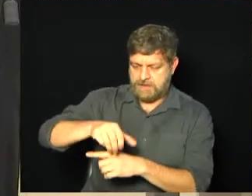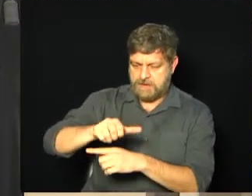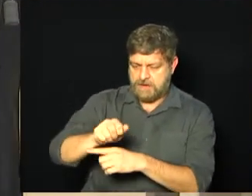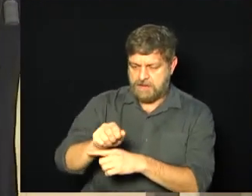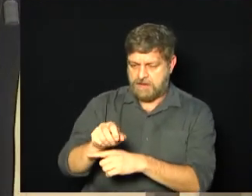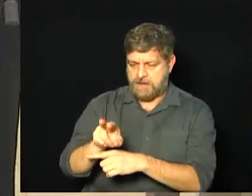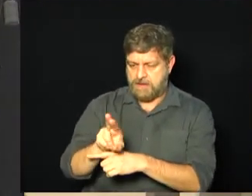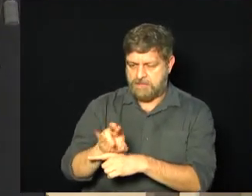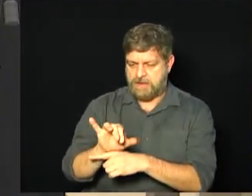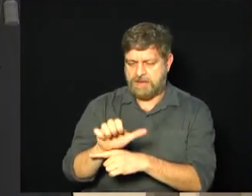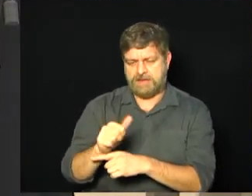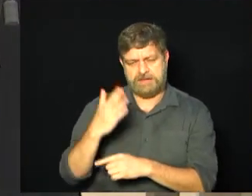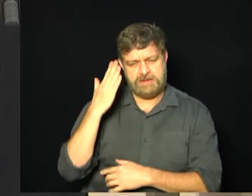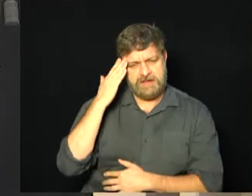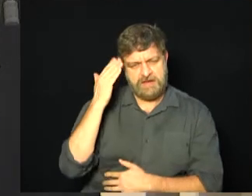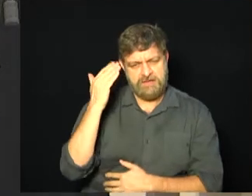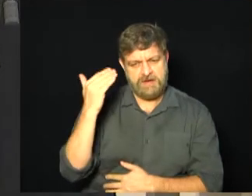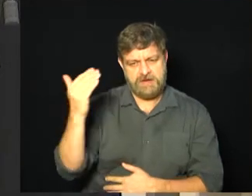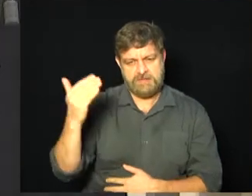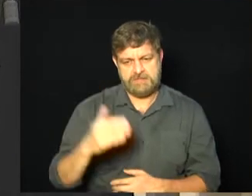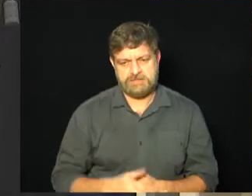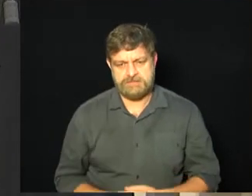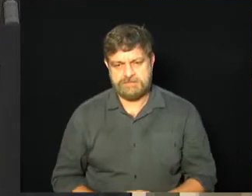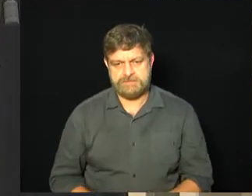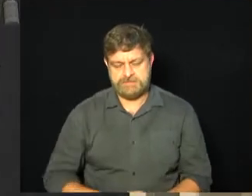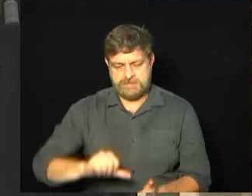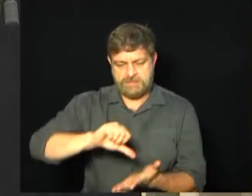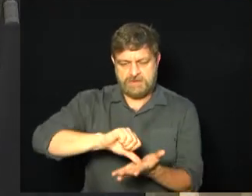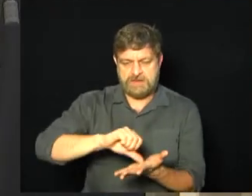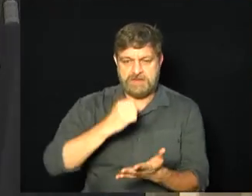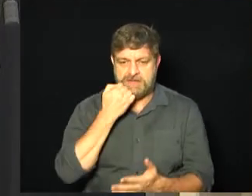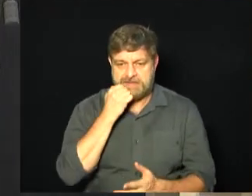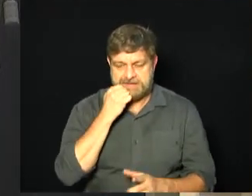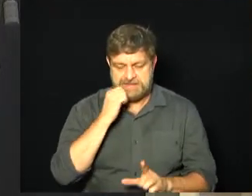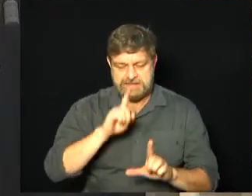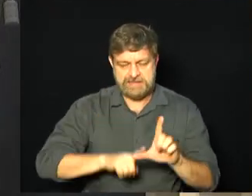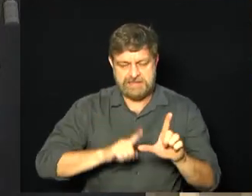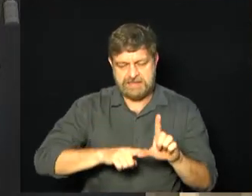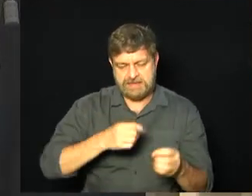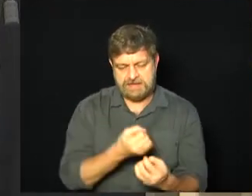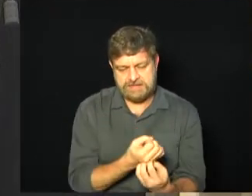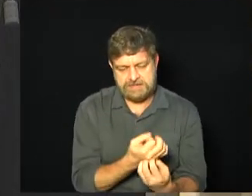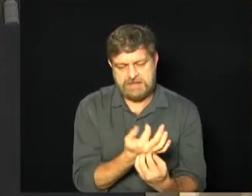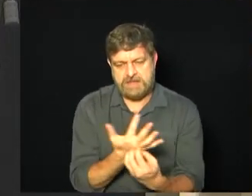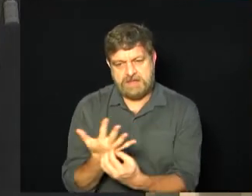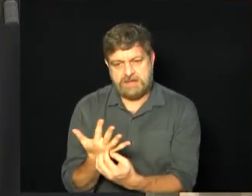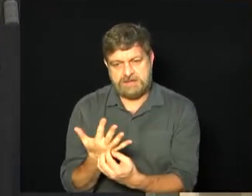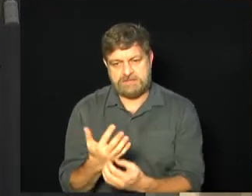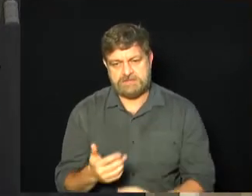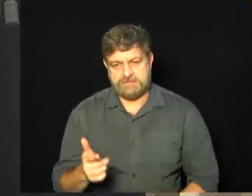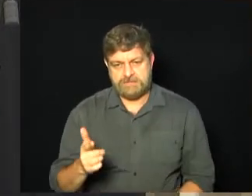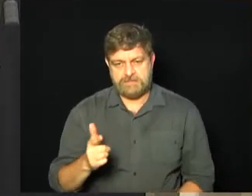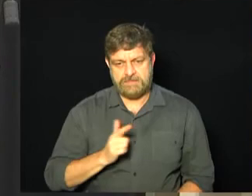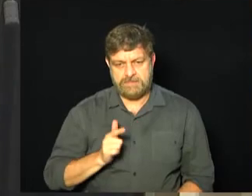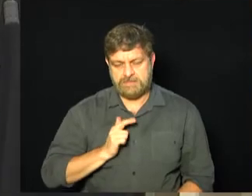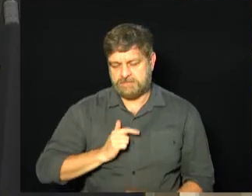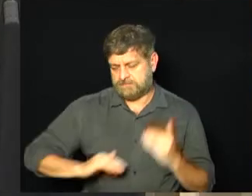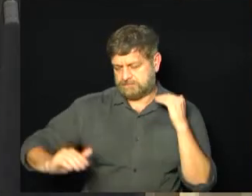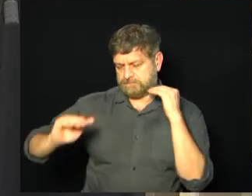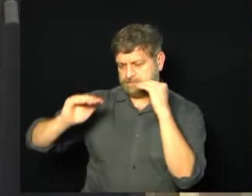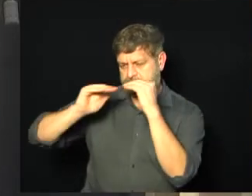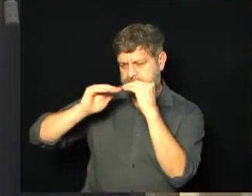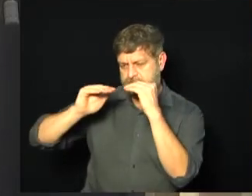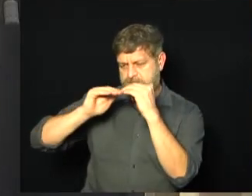todos. Centro de Ciências, Letras e Artes, colocando no mesmo nível